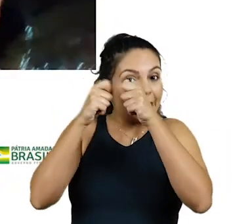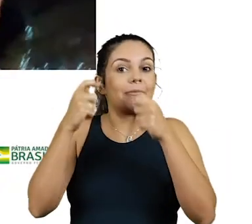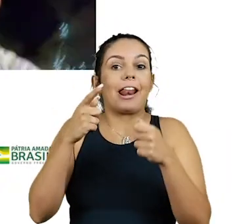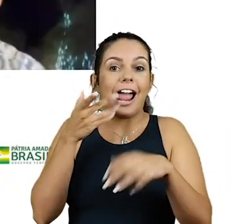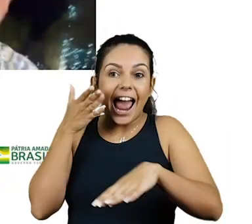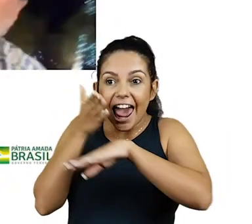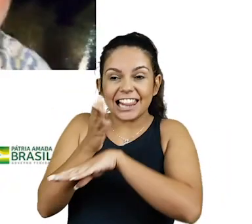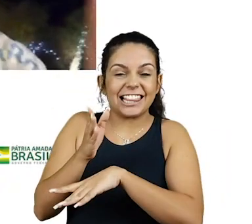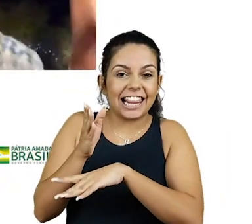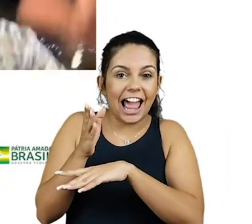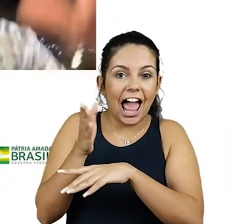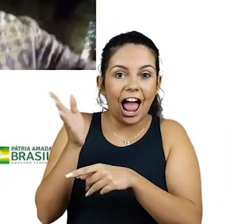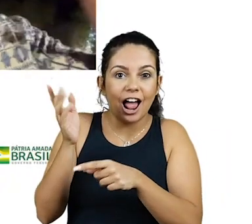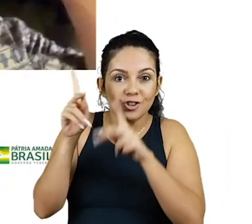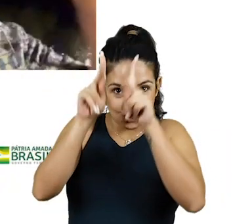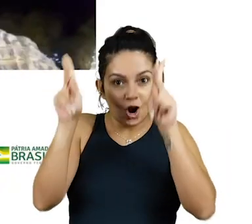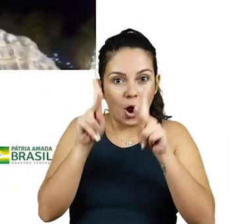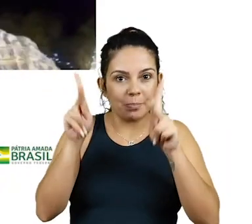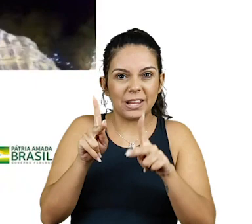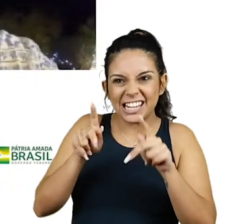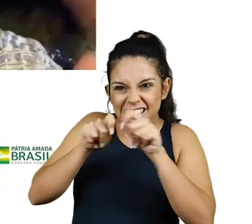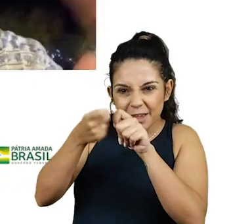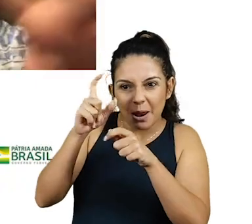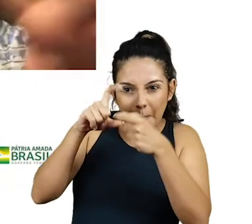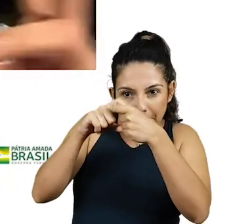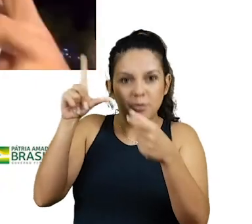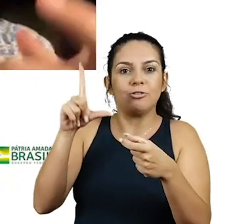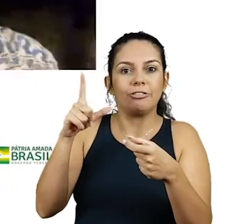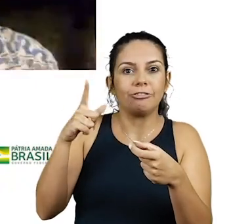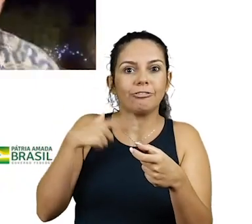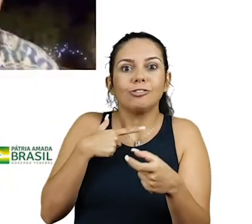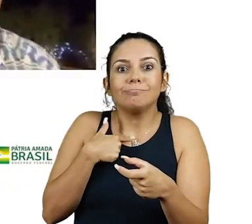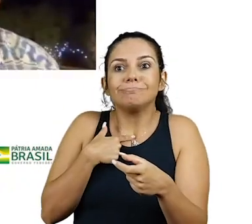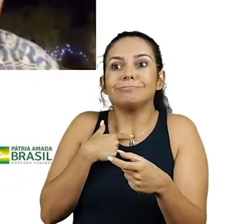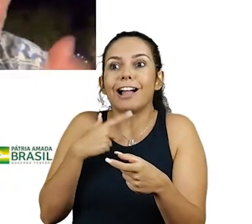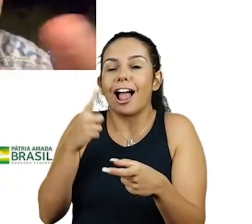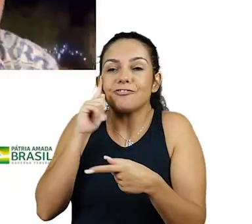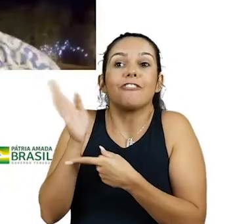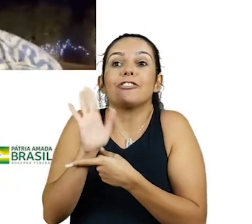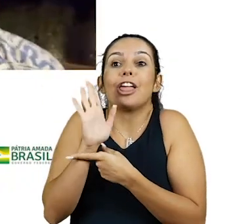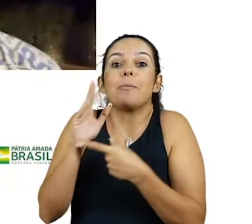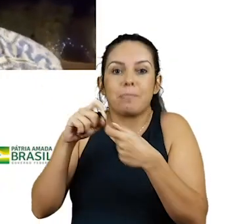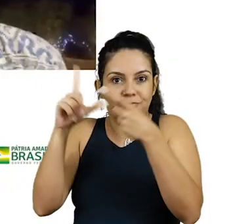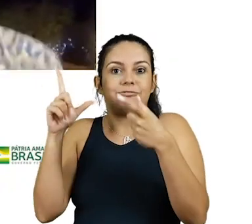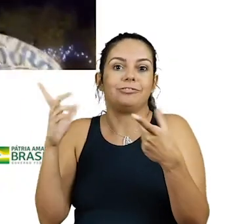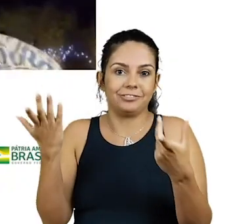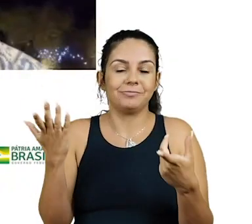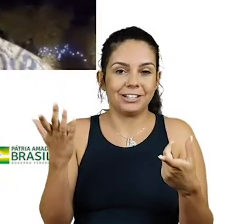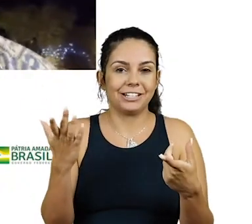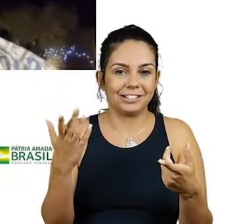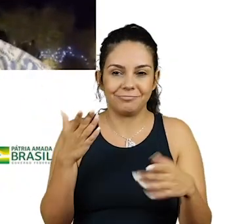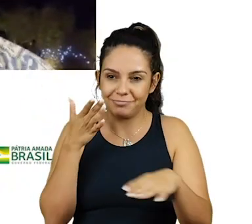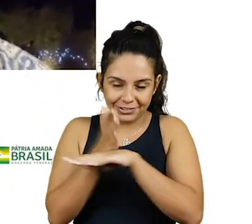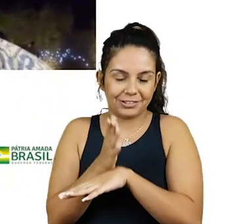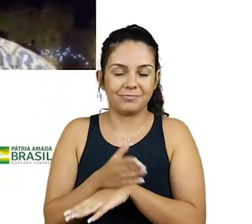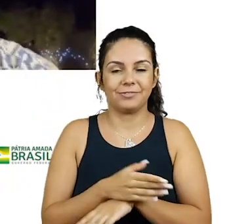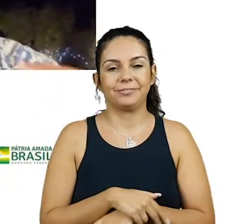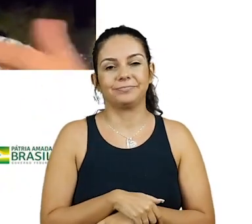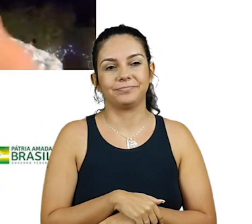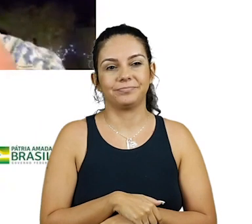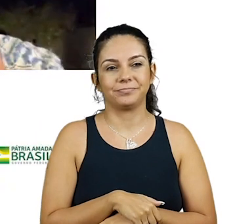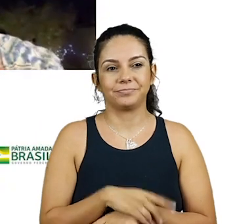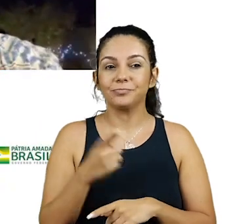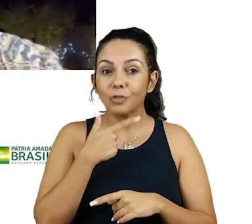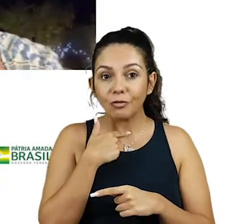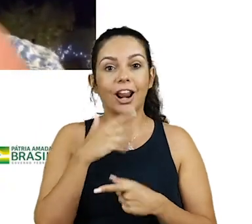center e ir sozinho assistir um filme. Eu falei, e se for para isso? Então, tem uma história bonita aí, né, para quem gosta de cinema. Mas ele acabou caindo fora. E